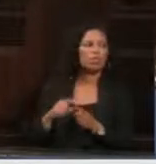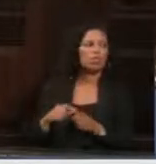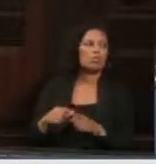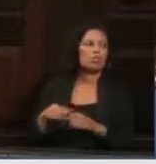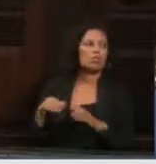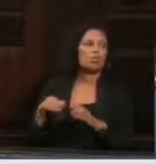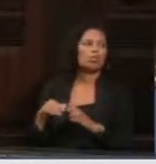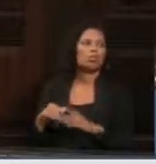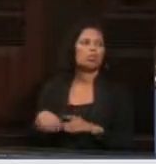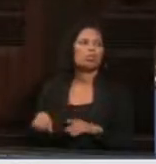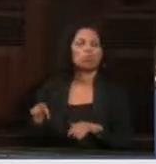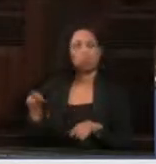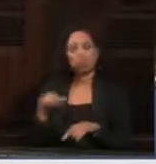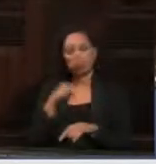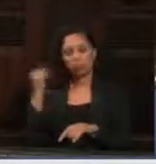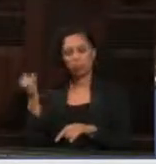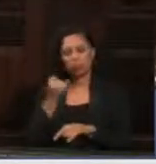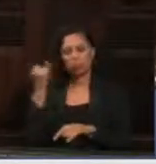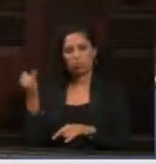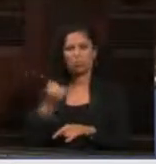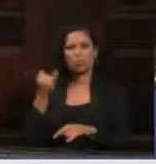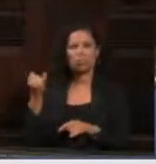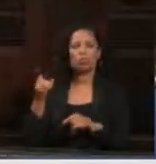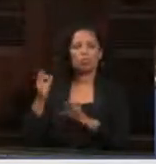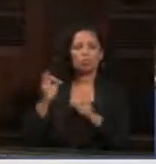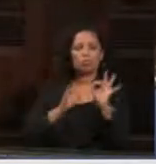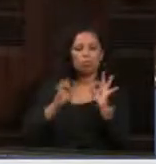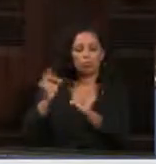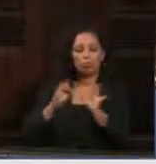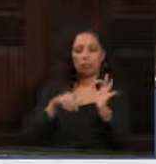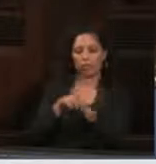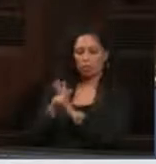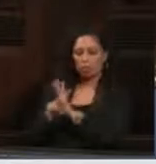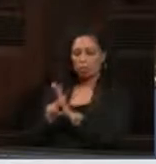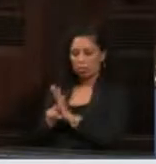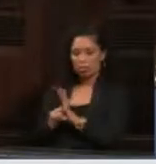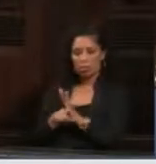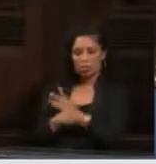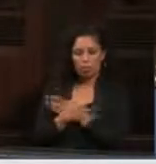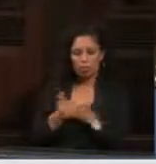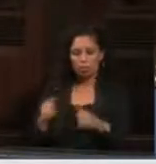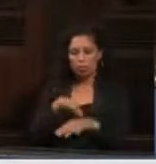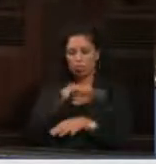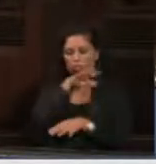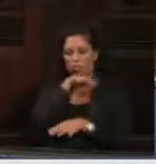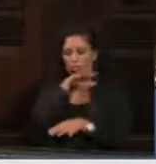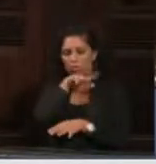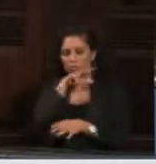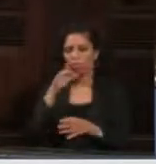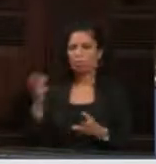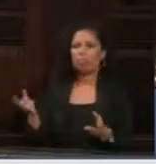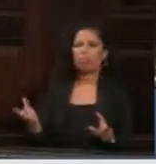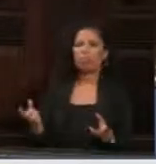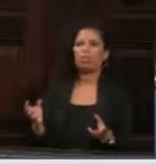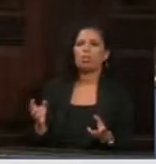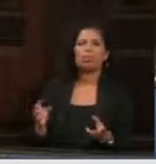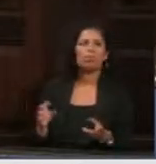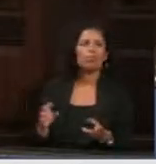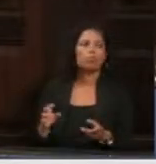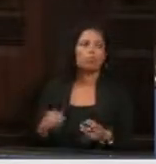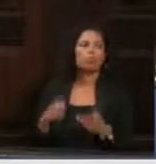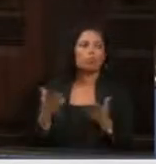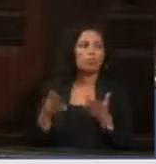saúde muito importante na produção de pesquisa sobre animais sobre o filhos em particular